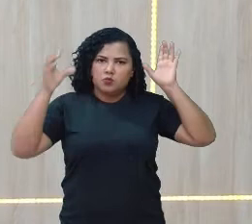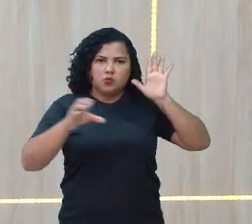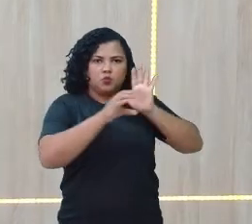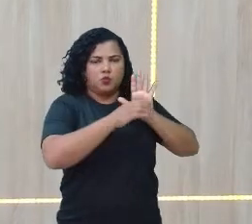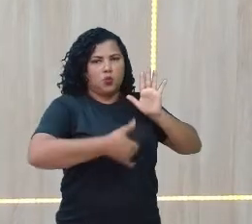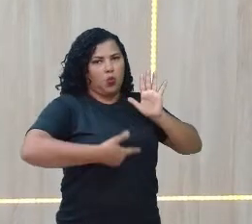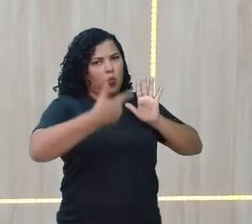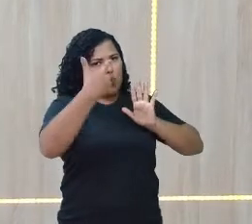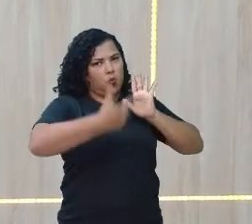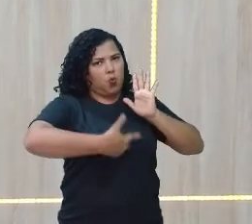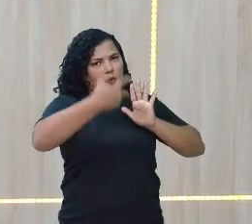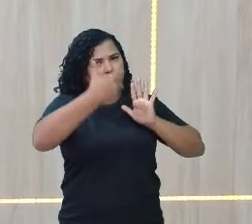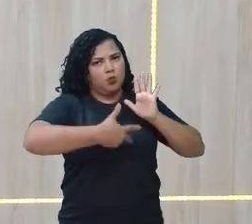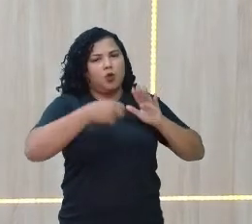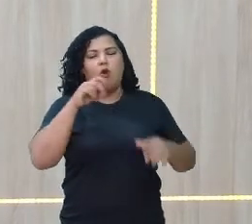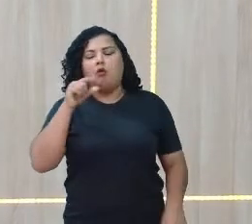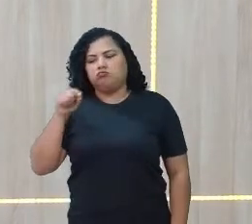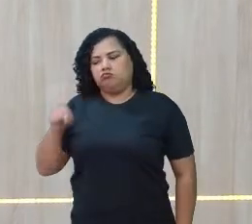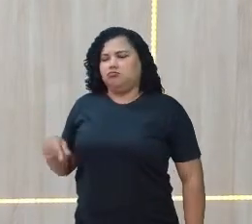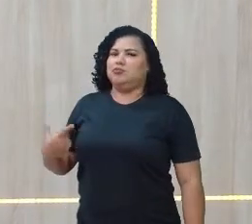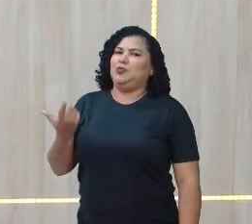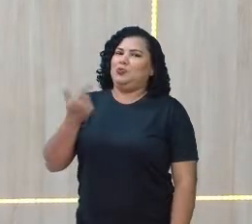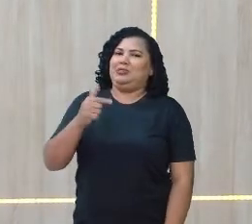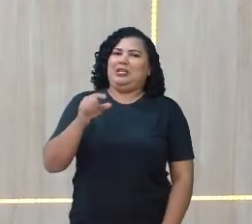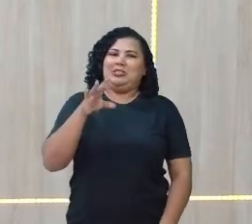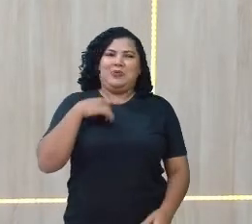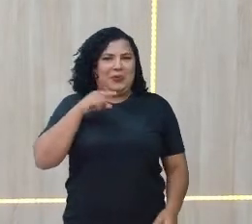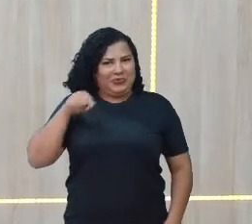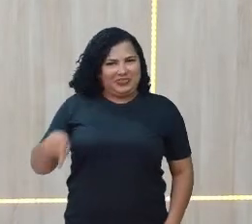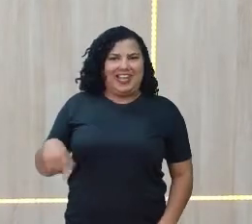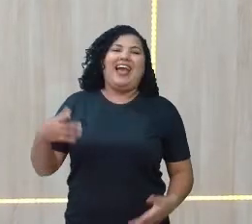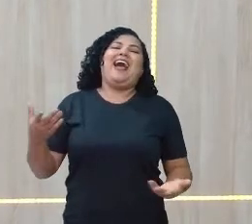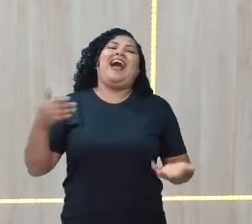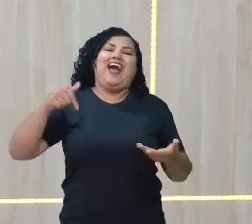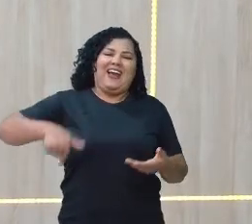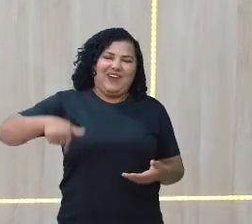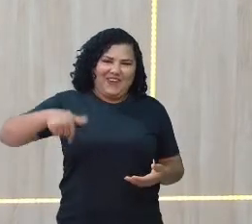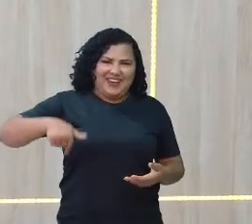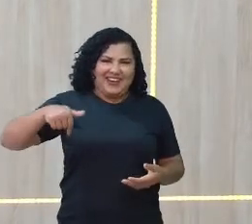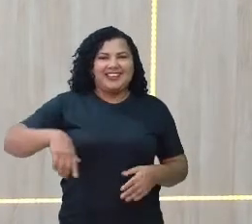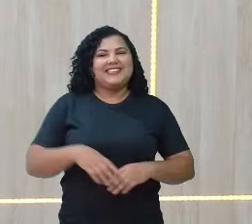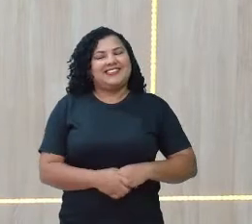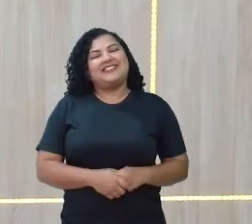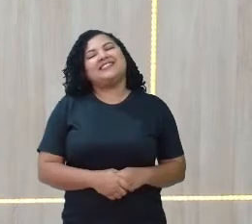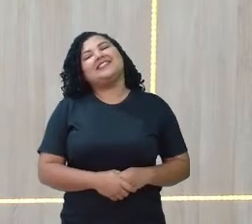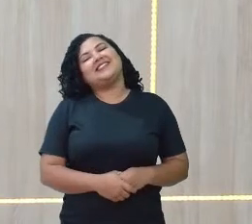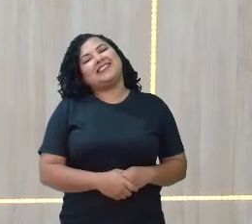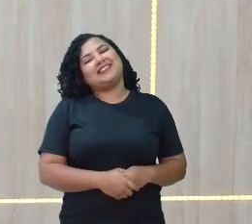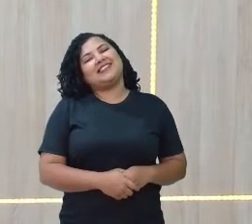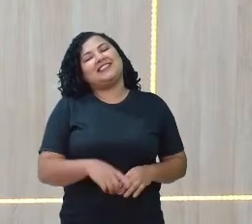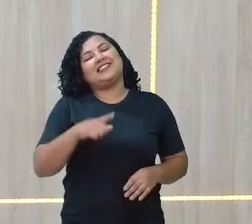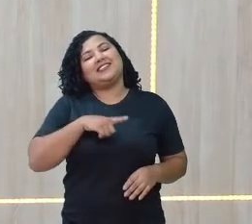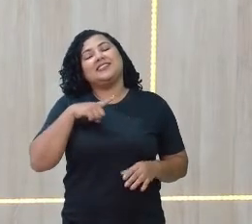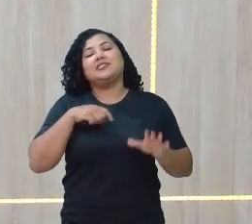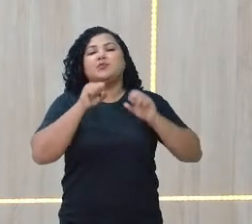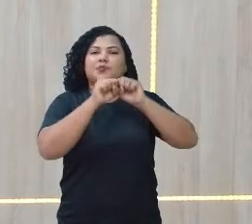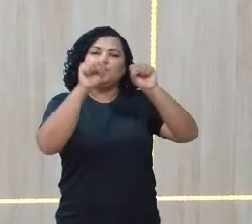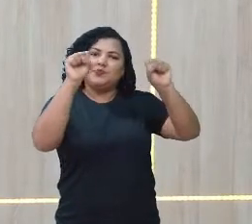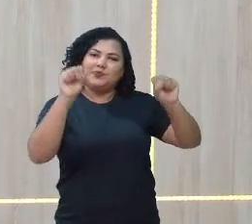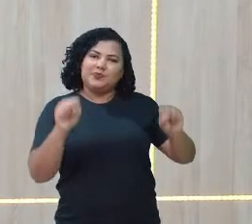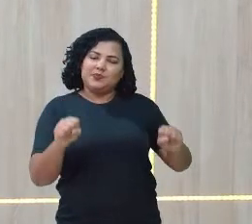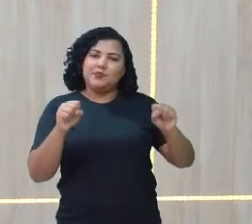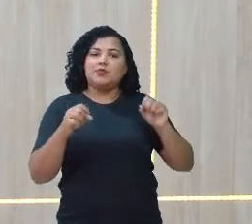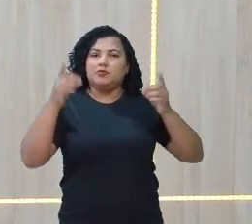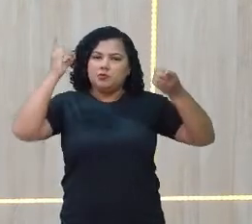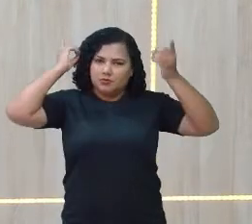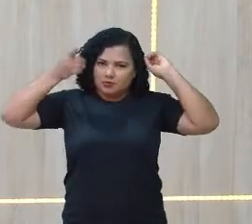está querendo colocar agora, só porque eu apontei, ó. Tá vendo? Pronto, apareceu aí, ó, no cantinho da tela do sistema Android, tá?